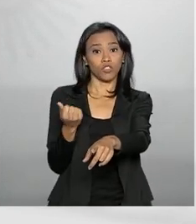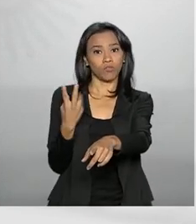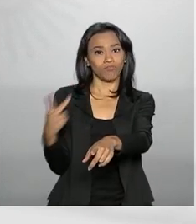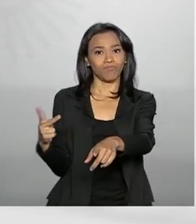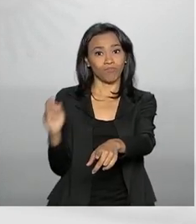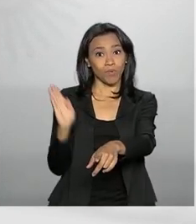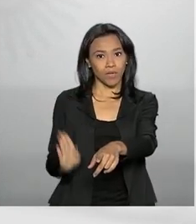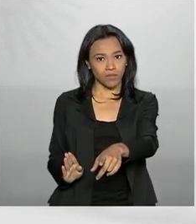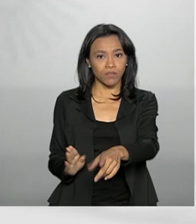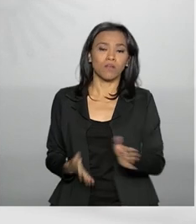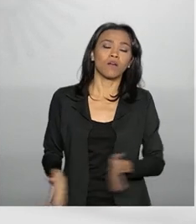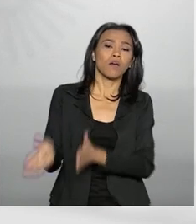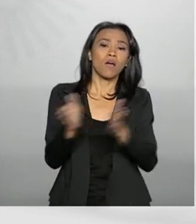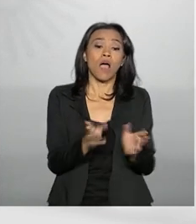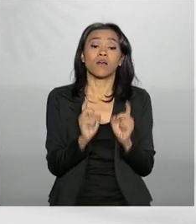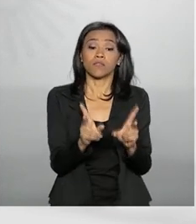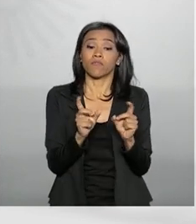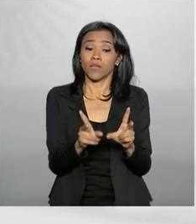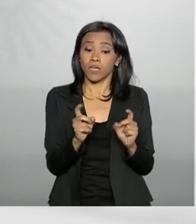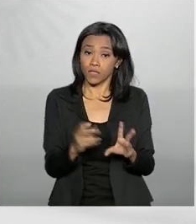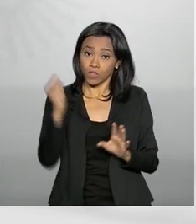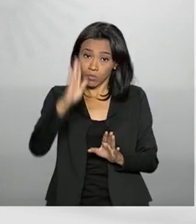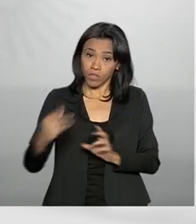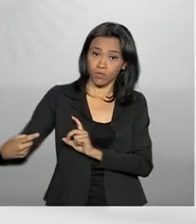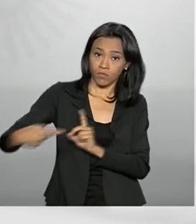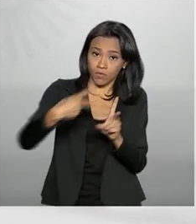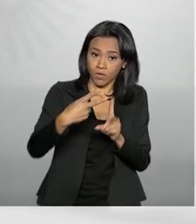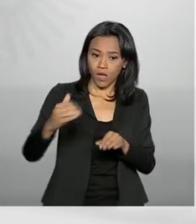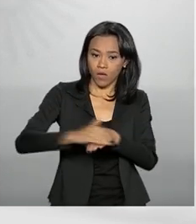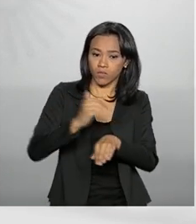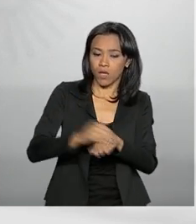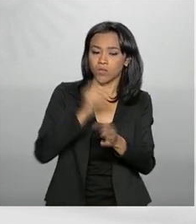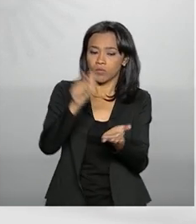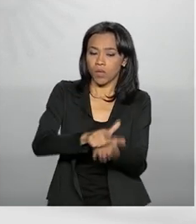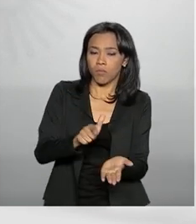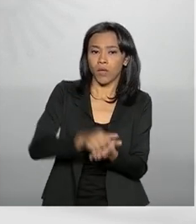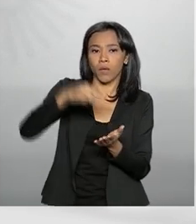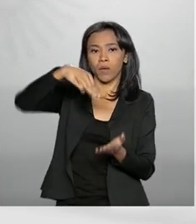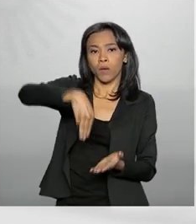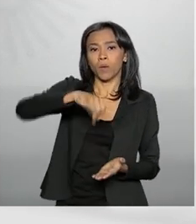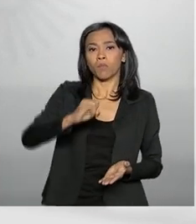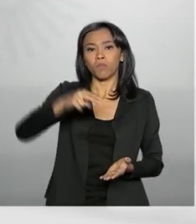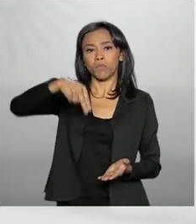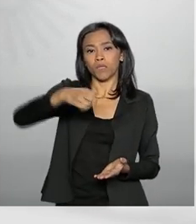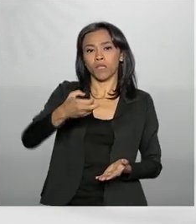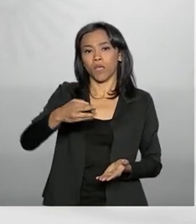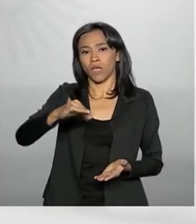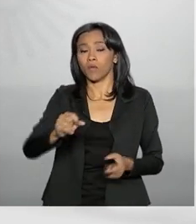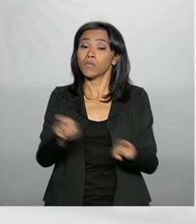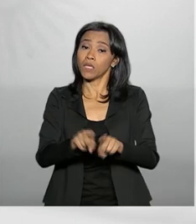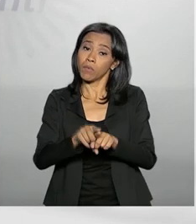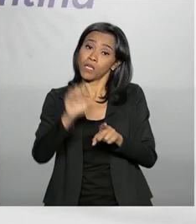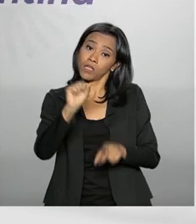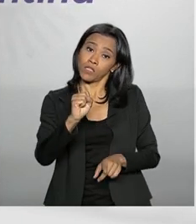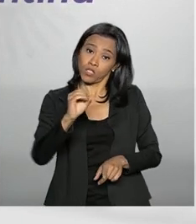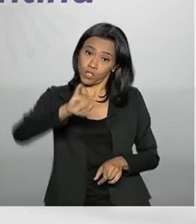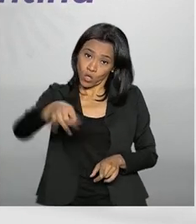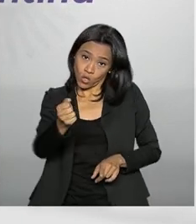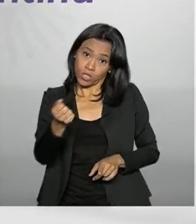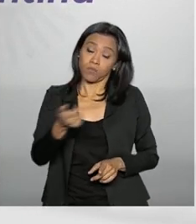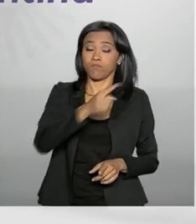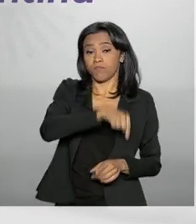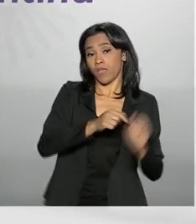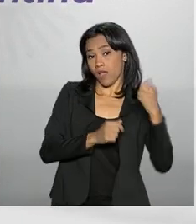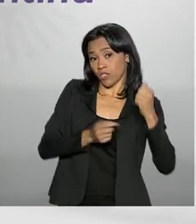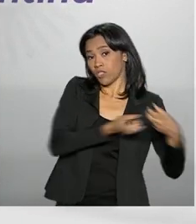As vendas brasileiras também incluem calçados, papel, minérios e soja. E as importações da